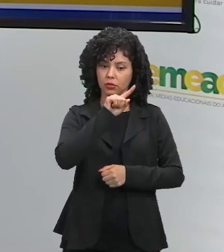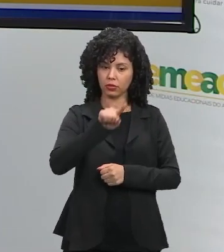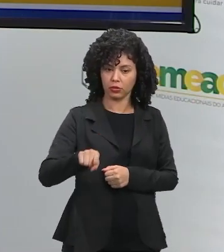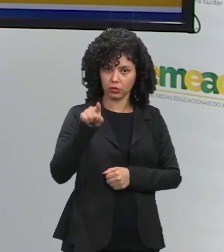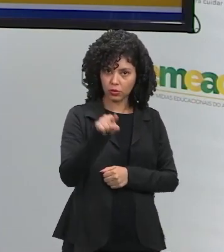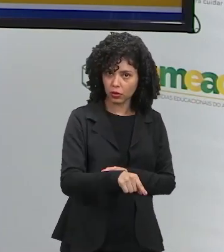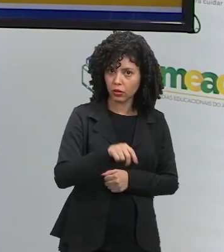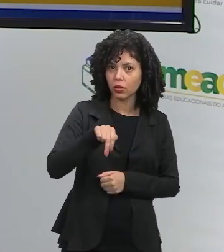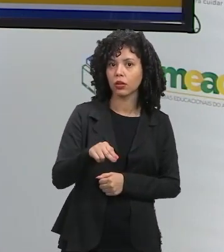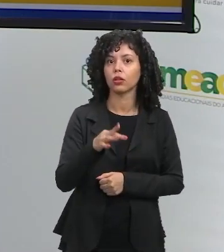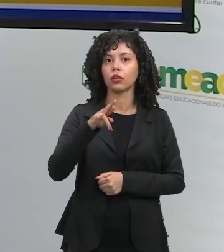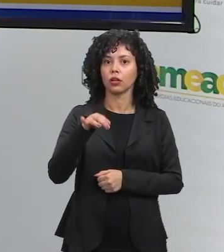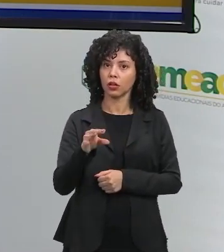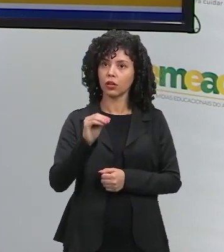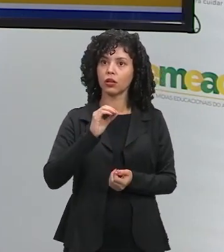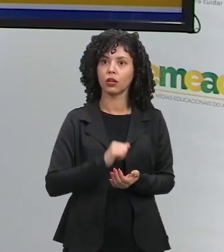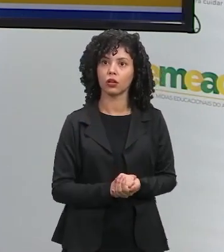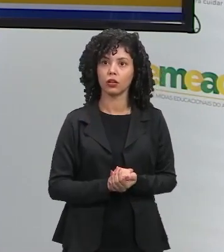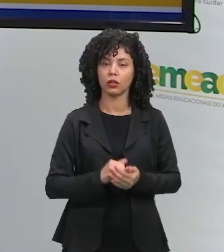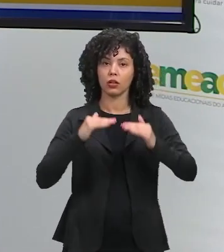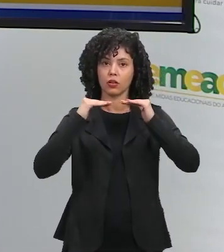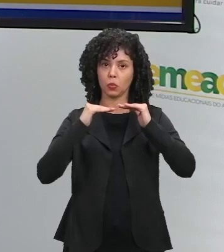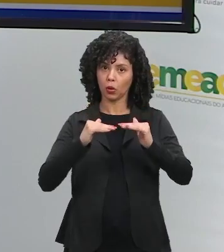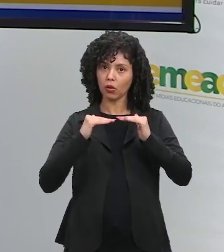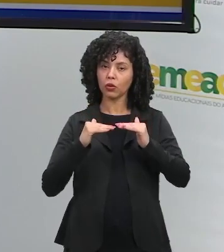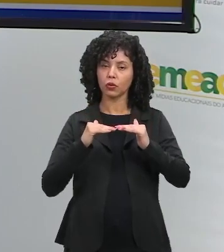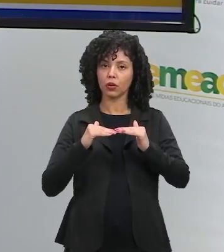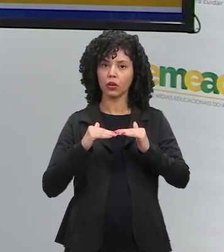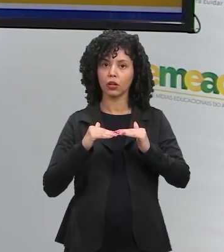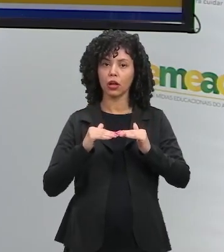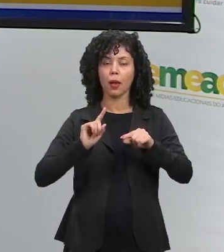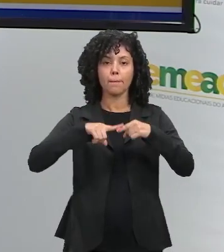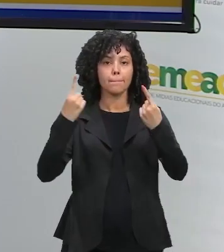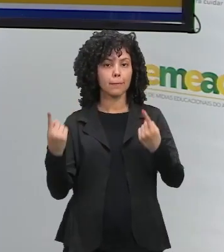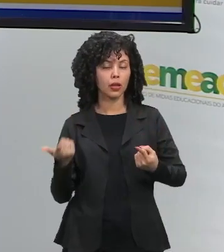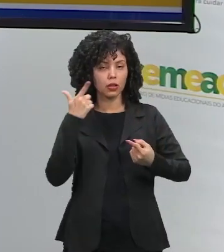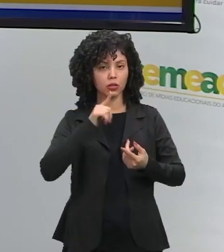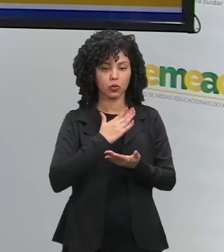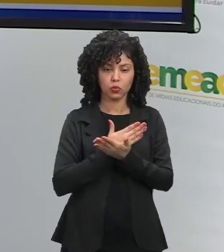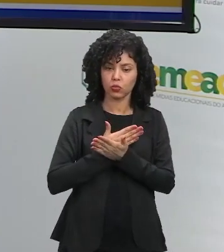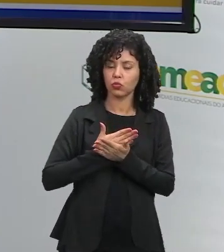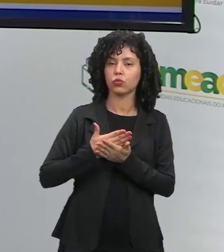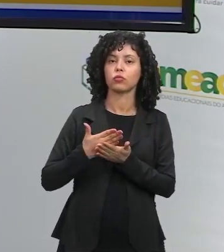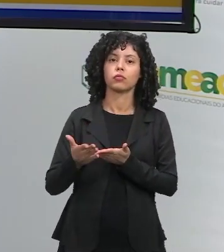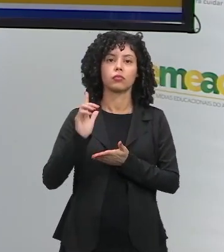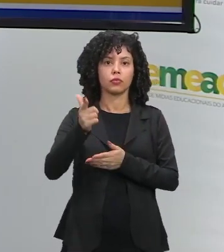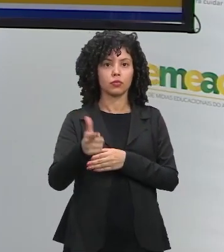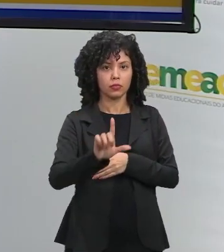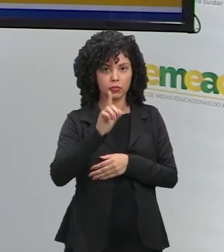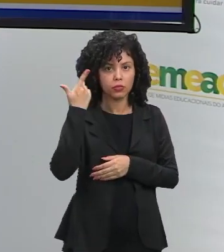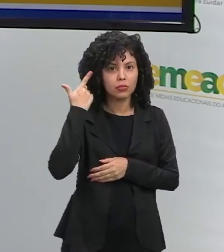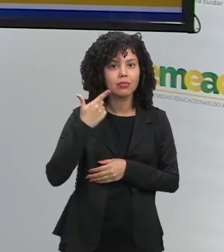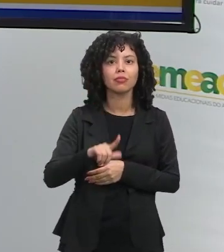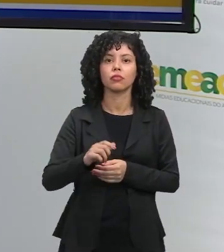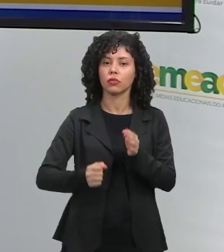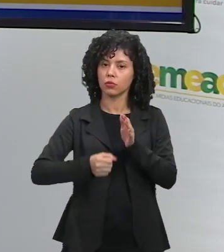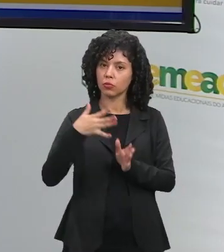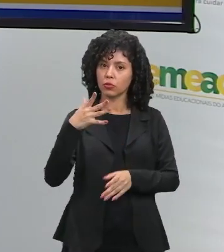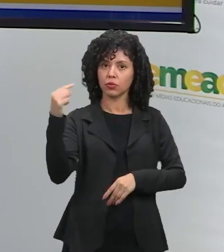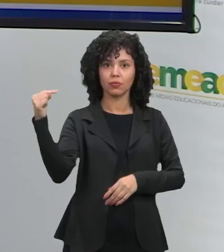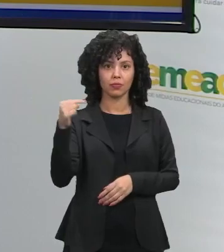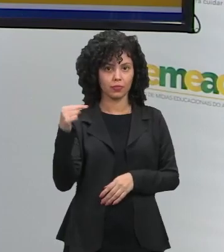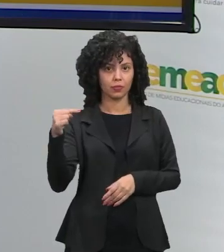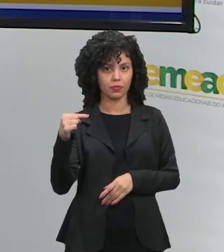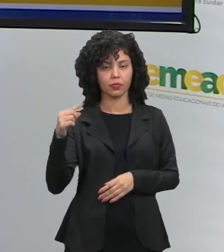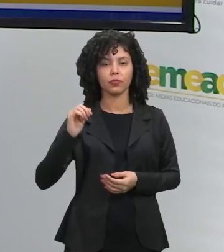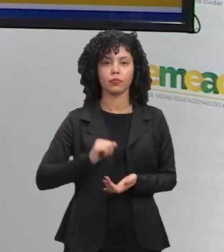neutro, ou seja, as cargas negativas e positivas são iguais. Mas aí ele começa a ganhar muitas cargas